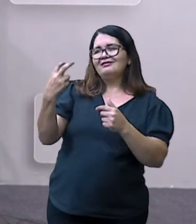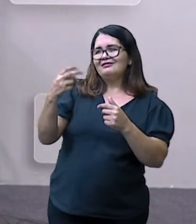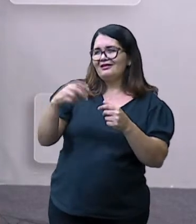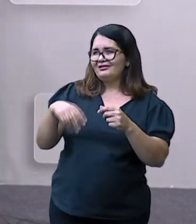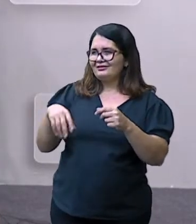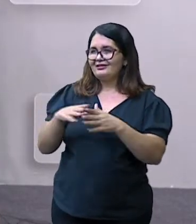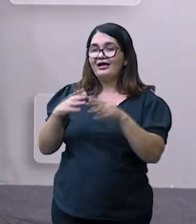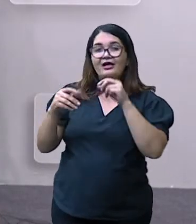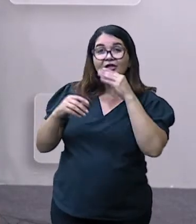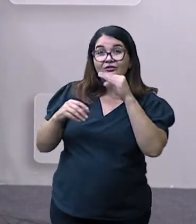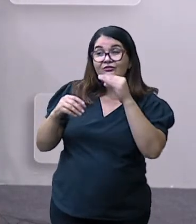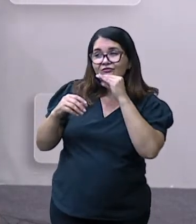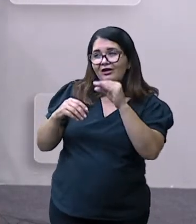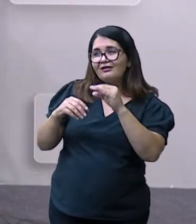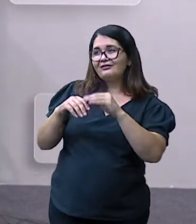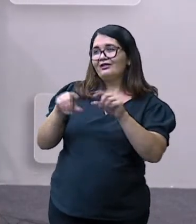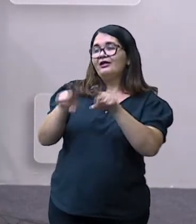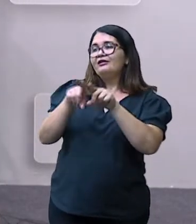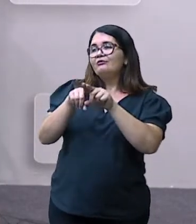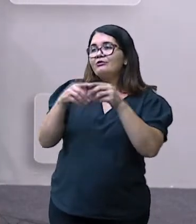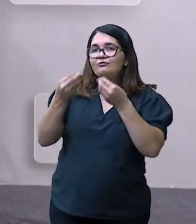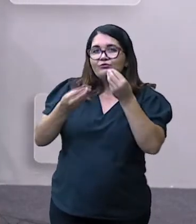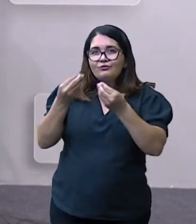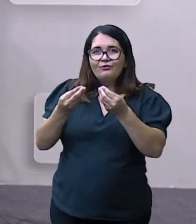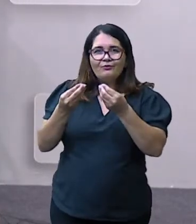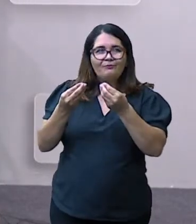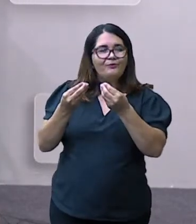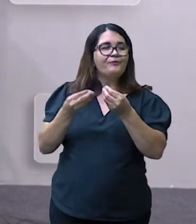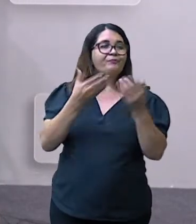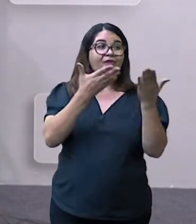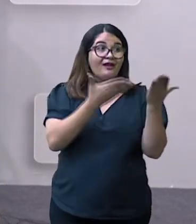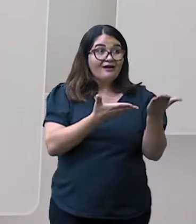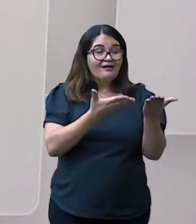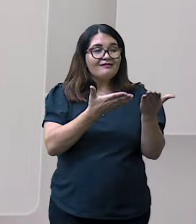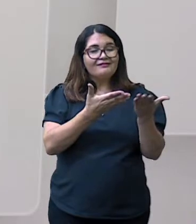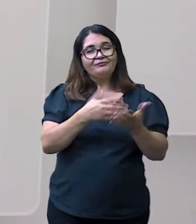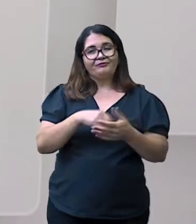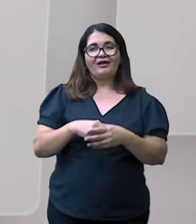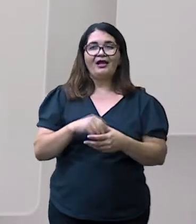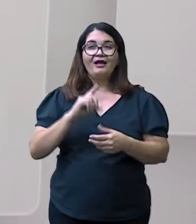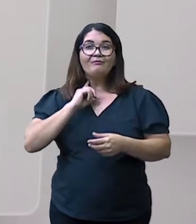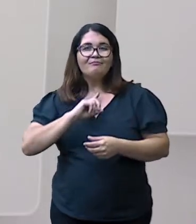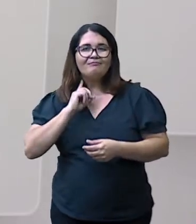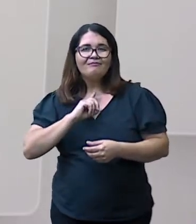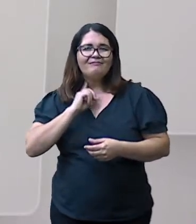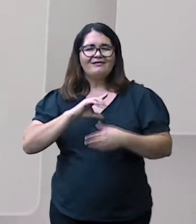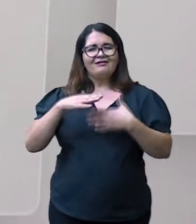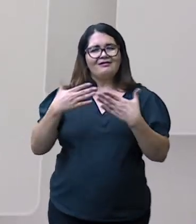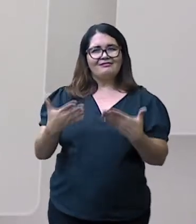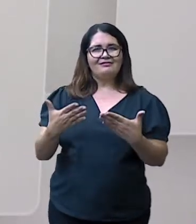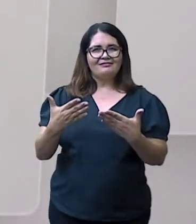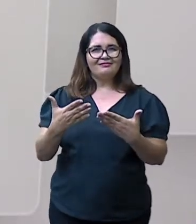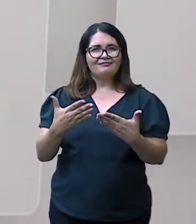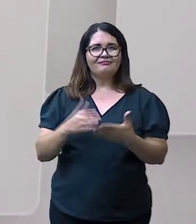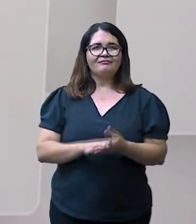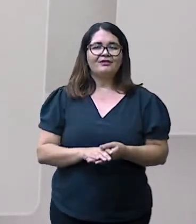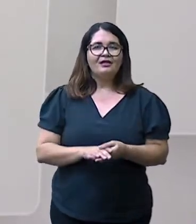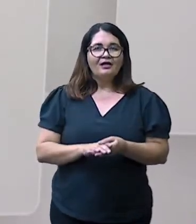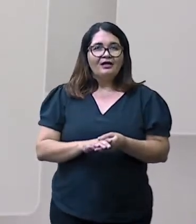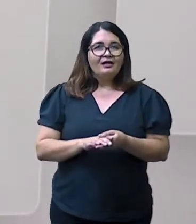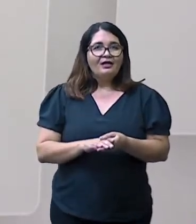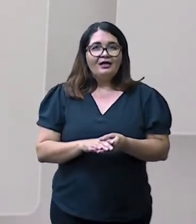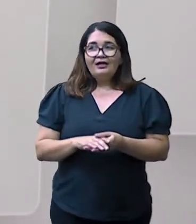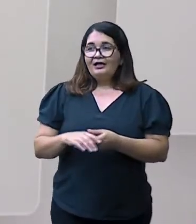tenho o reconhecimento de ser mineira e mineiro como ele. Como eu disse em outras